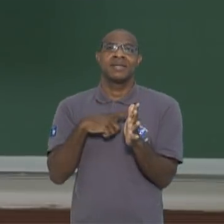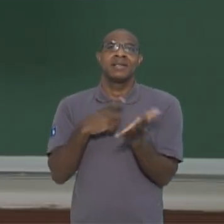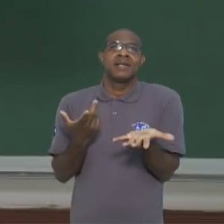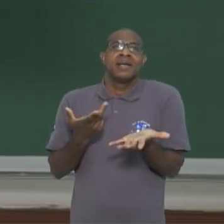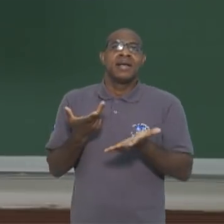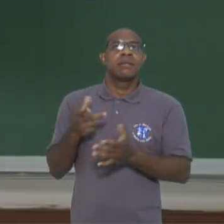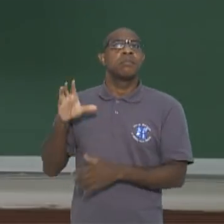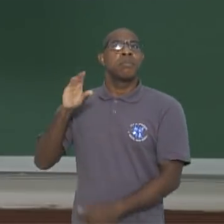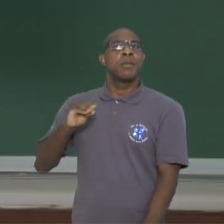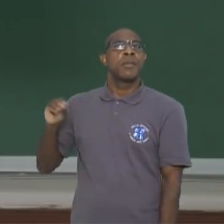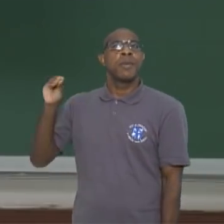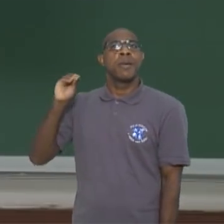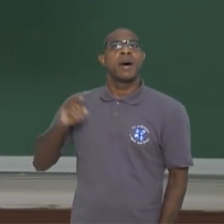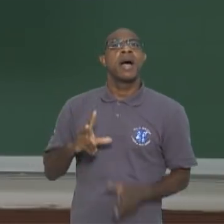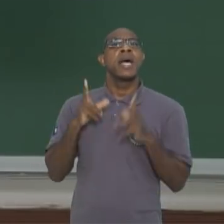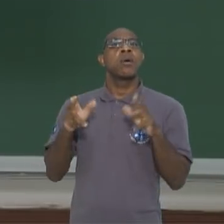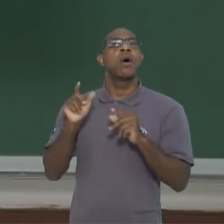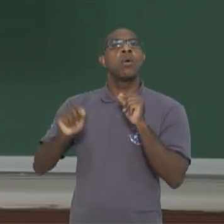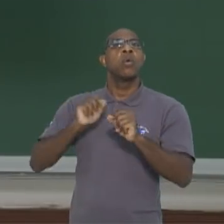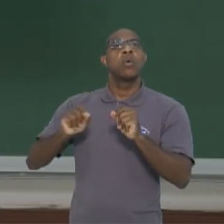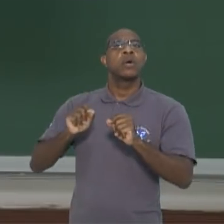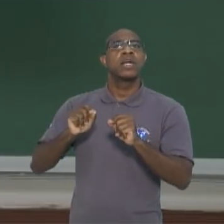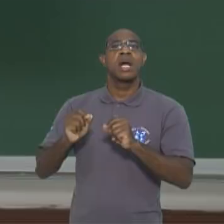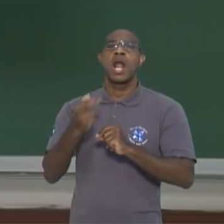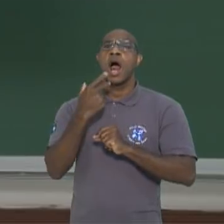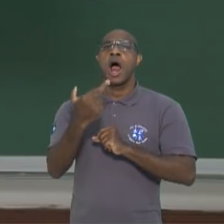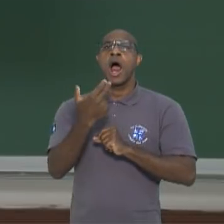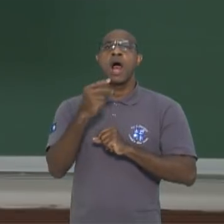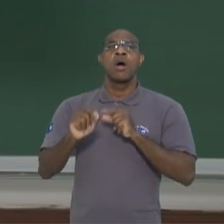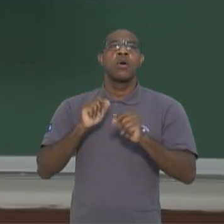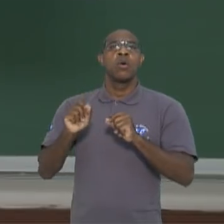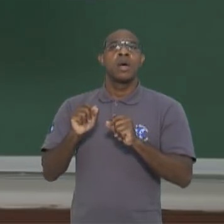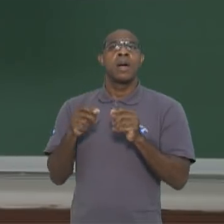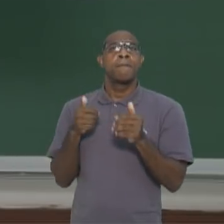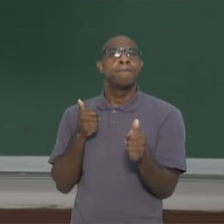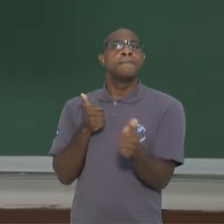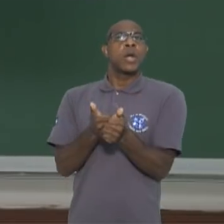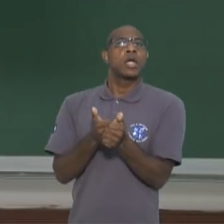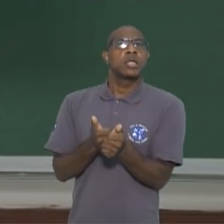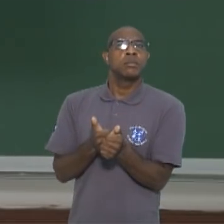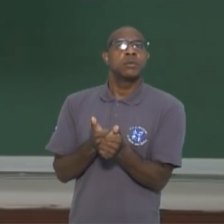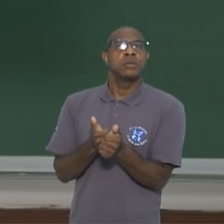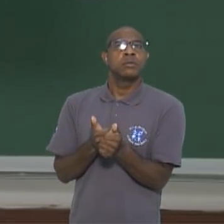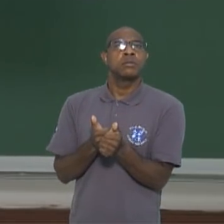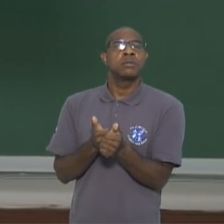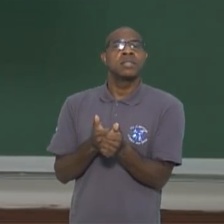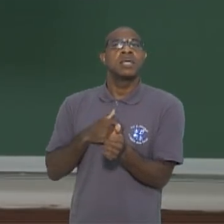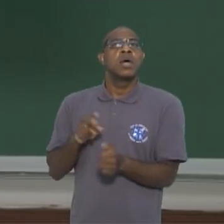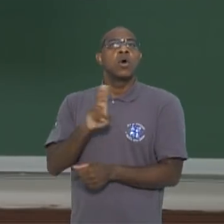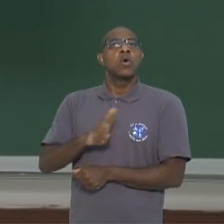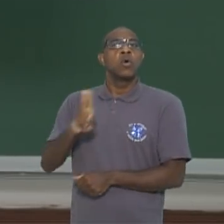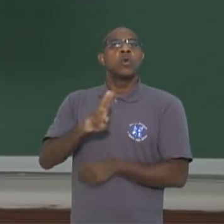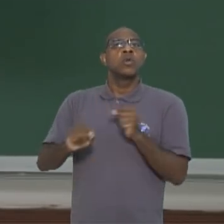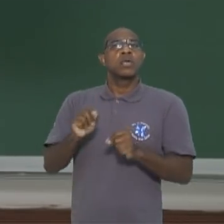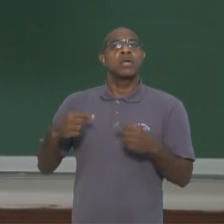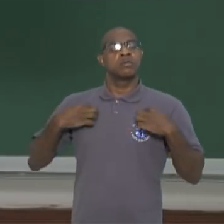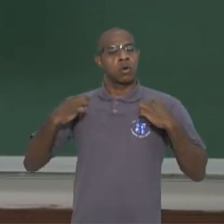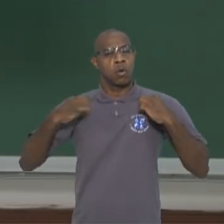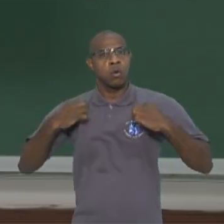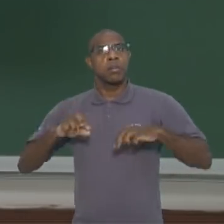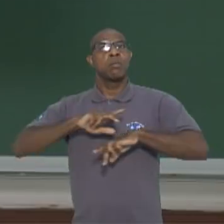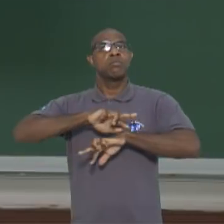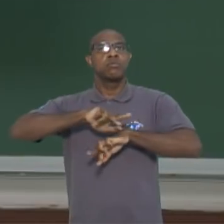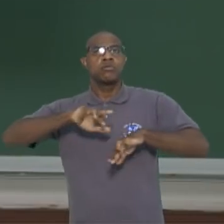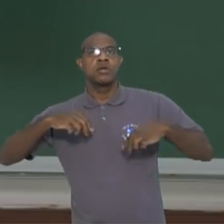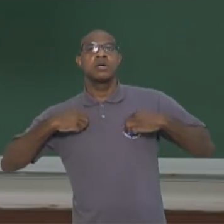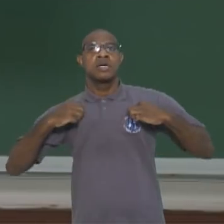falam muito semelhantes. O tronco linguístico deles é muito próximo. Eles também usam o mesmo tipo de vestimenta,